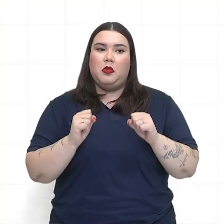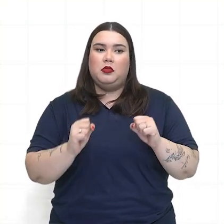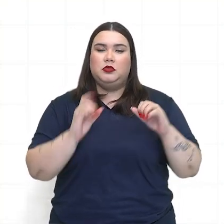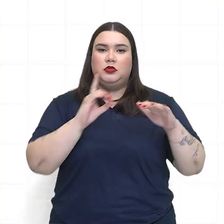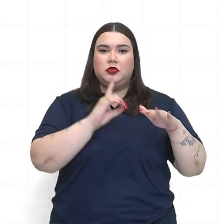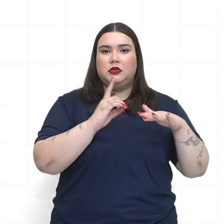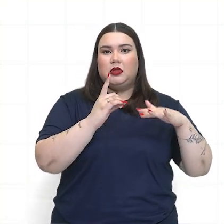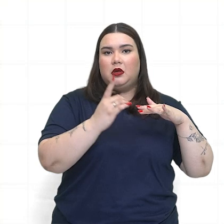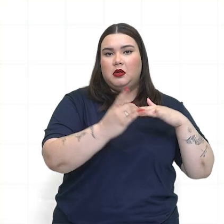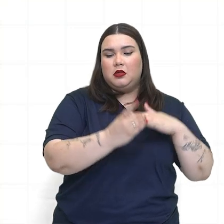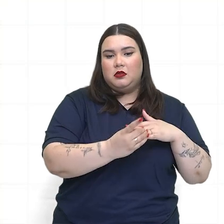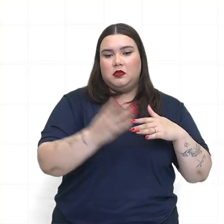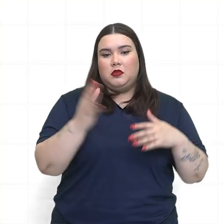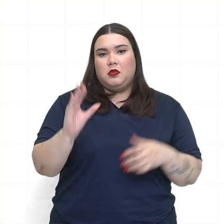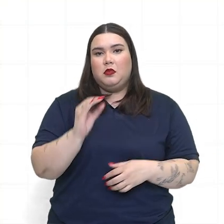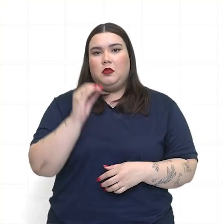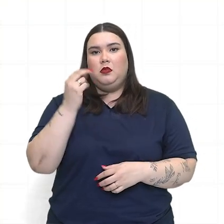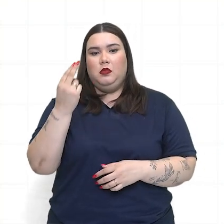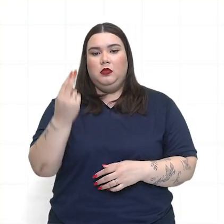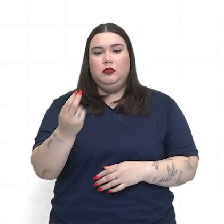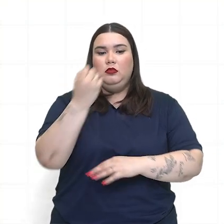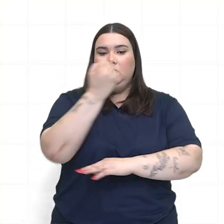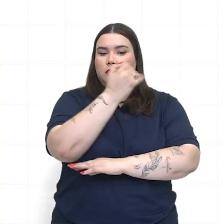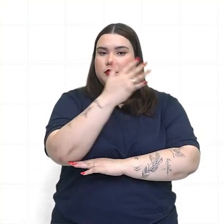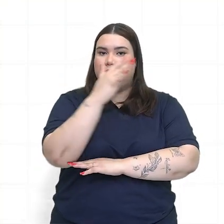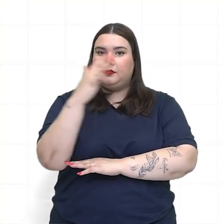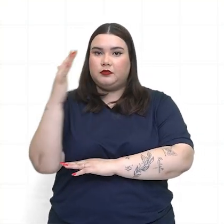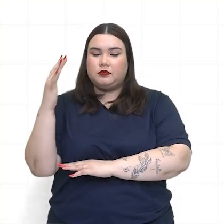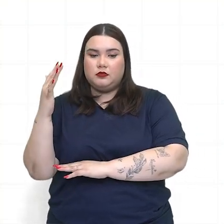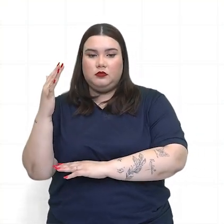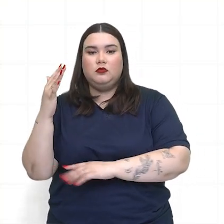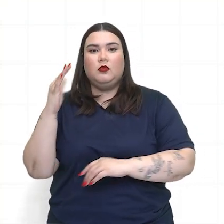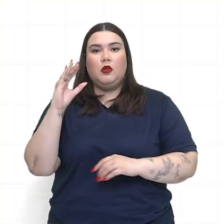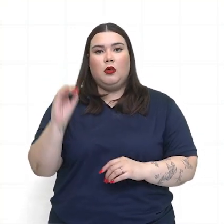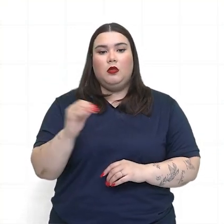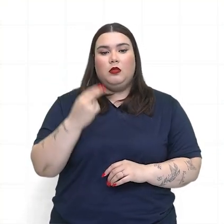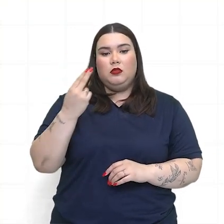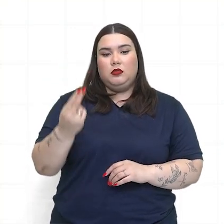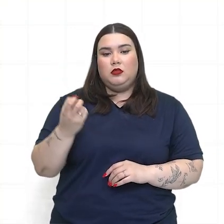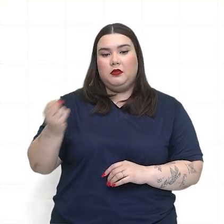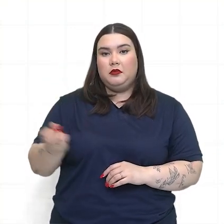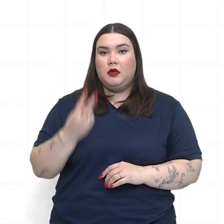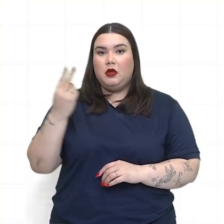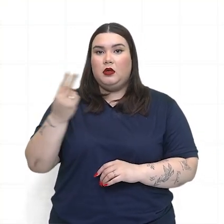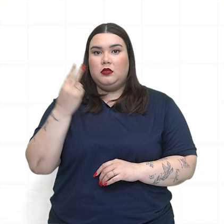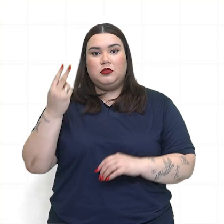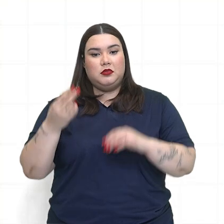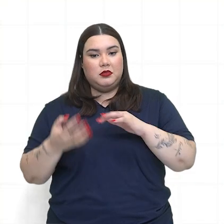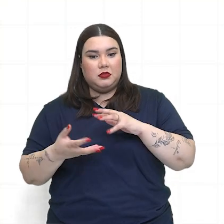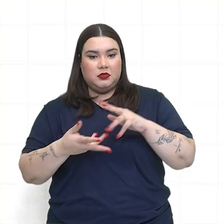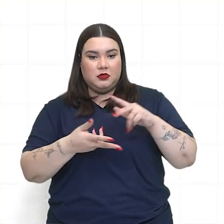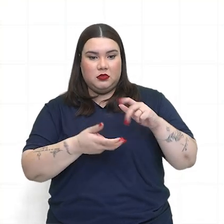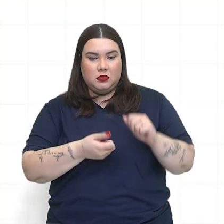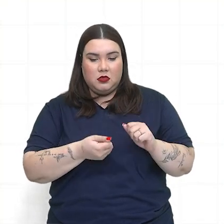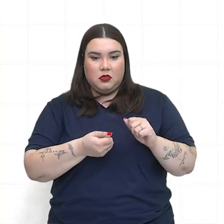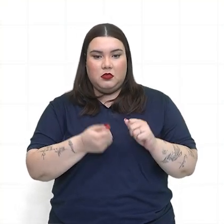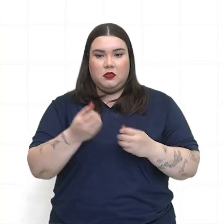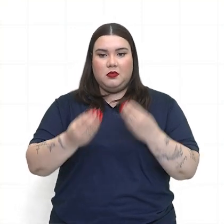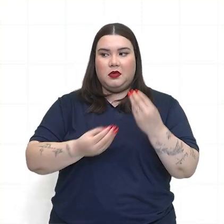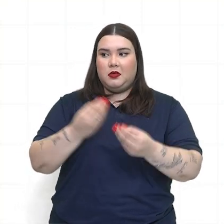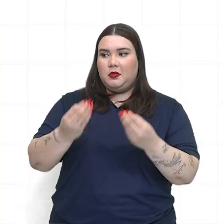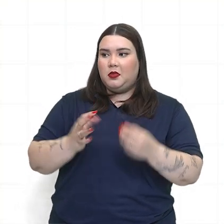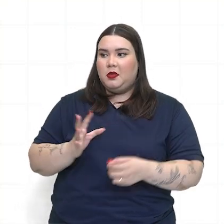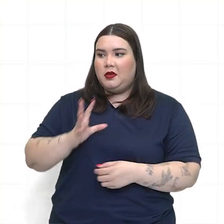uma divindade, seja a natureza, ou os valores